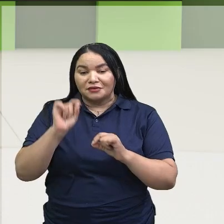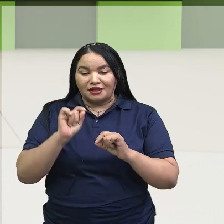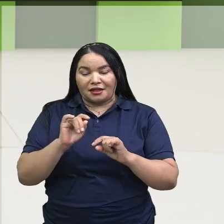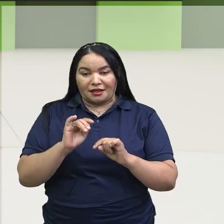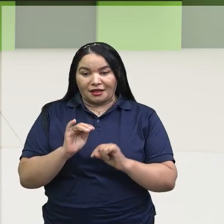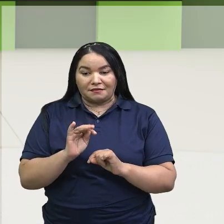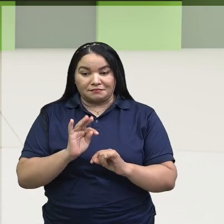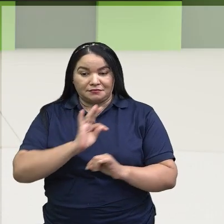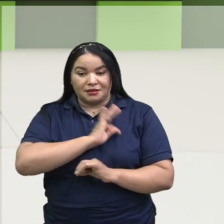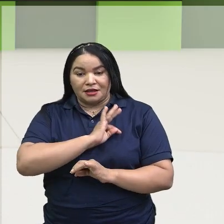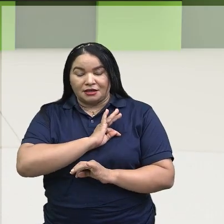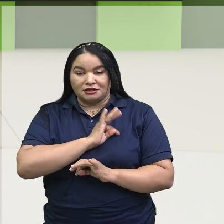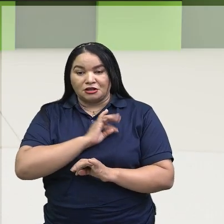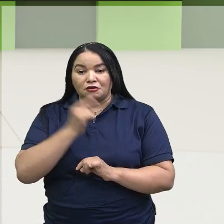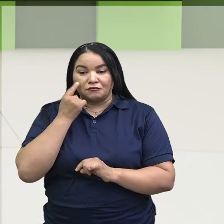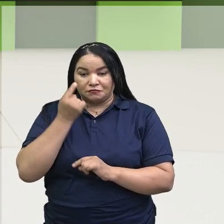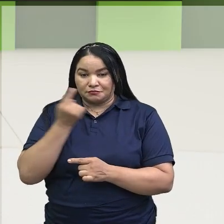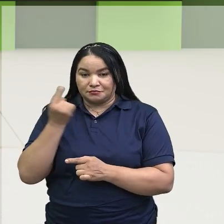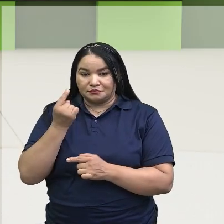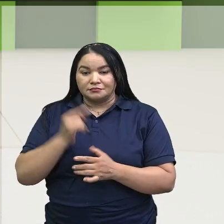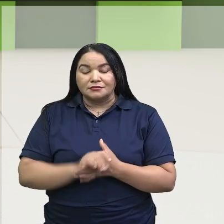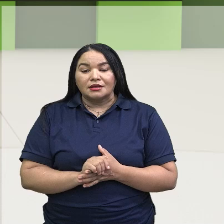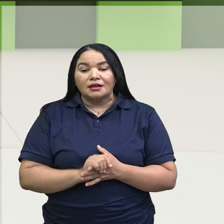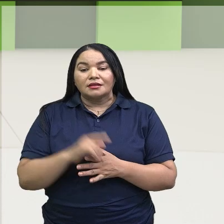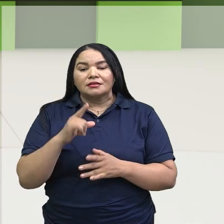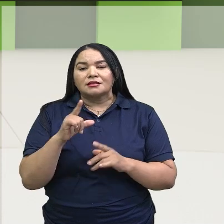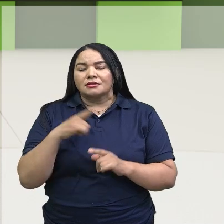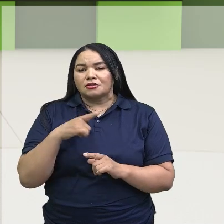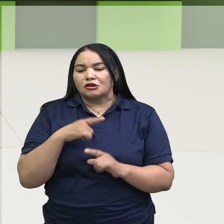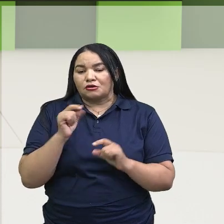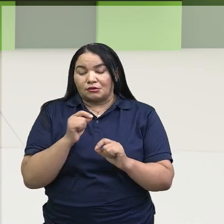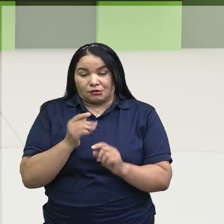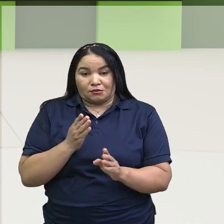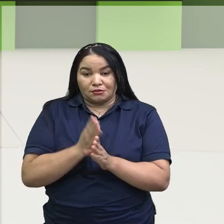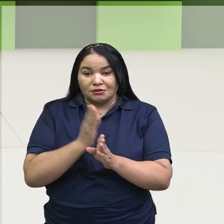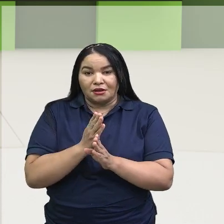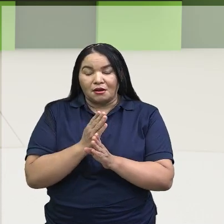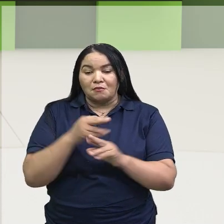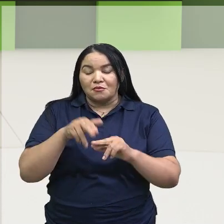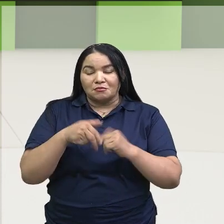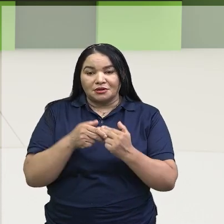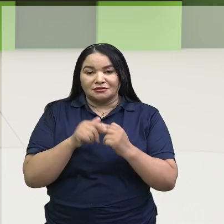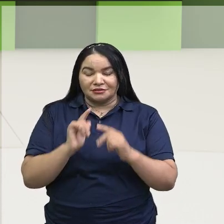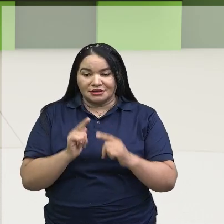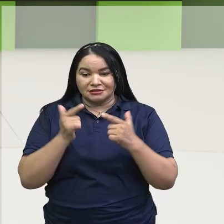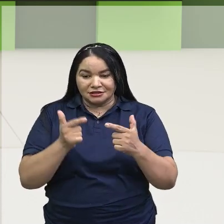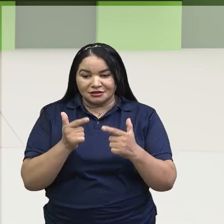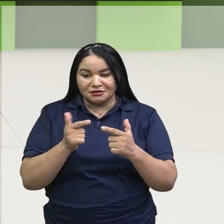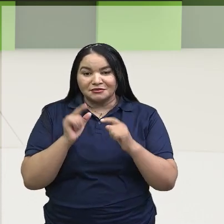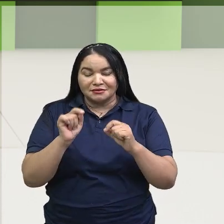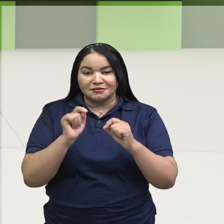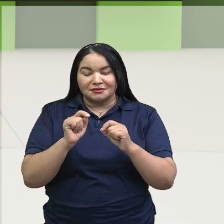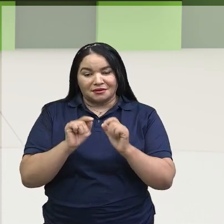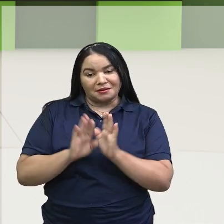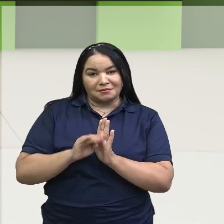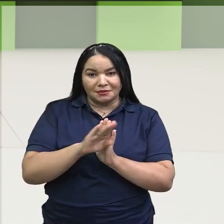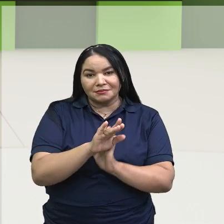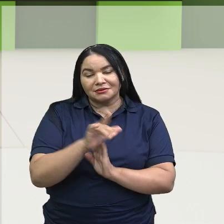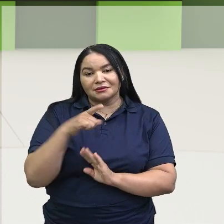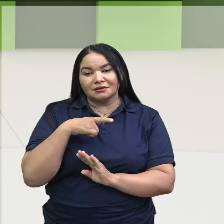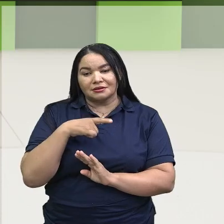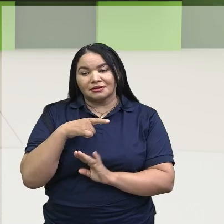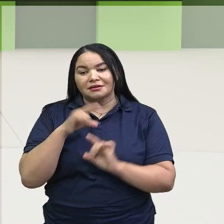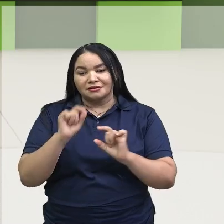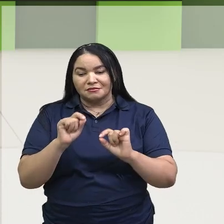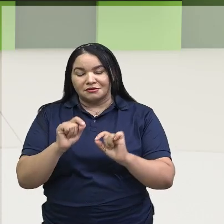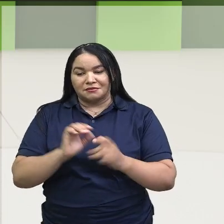do CRISPR, né? Então, ela foi identificada através de uma ação que as bactérias têm